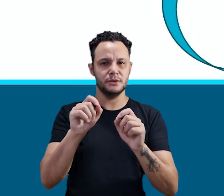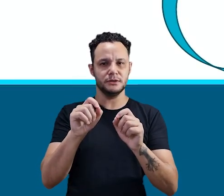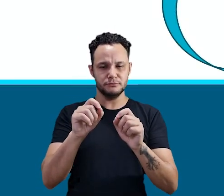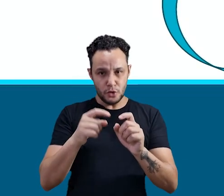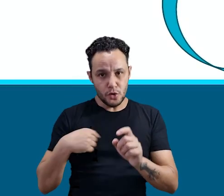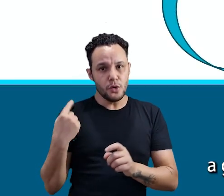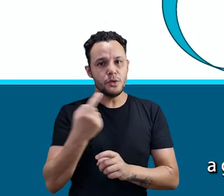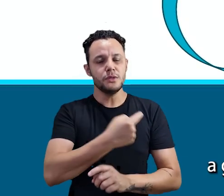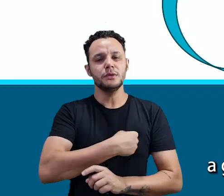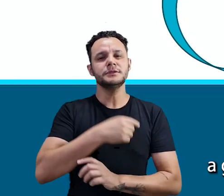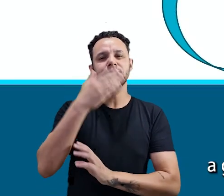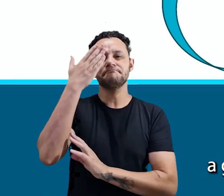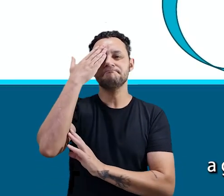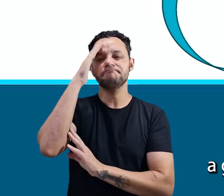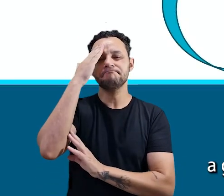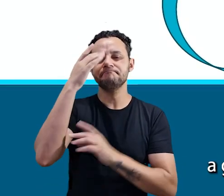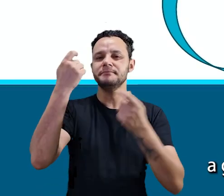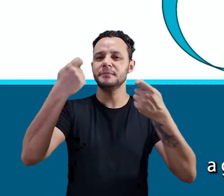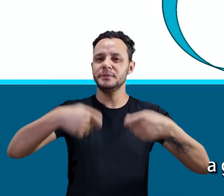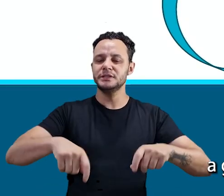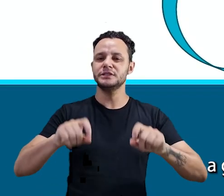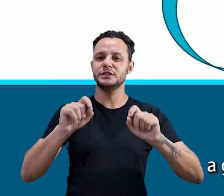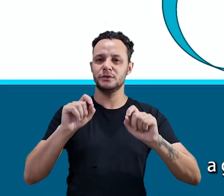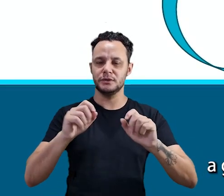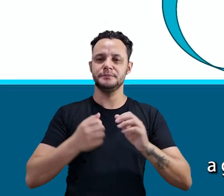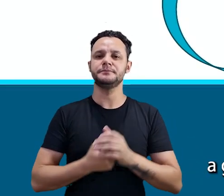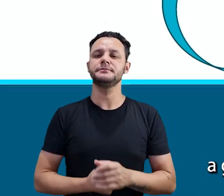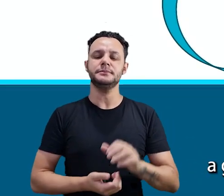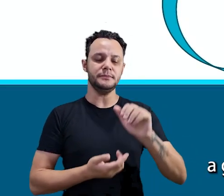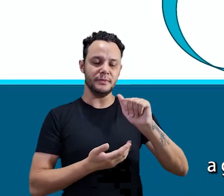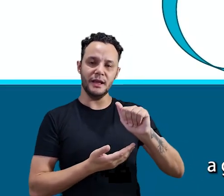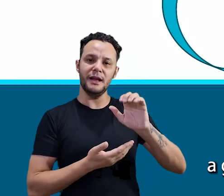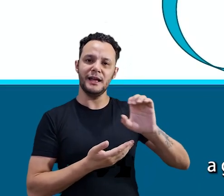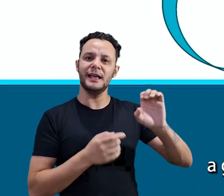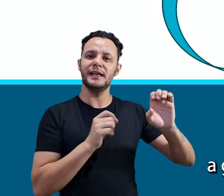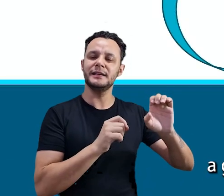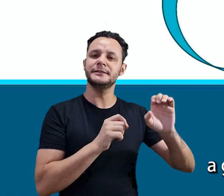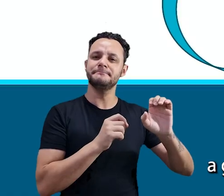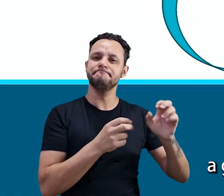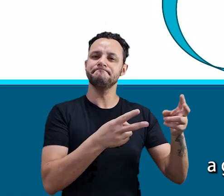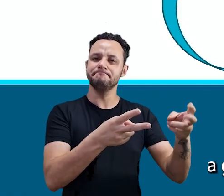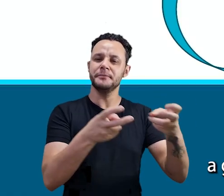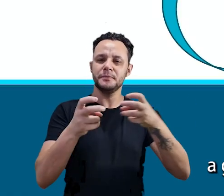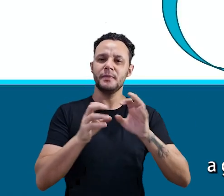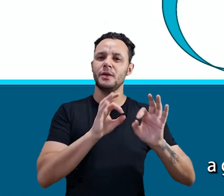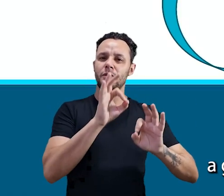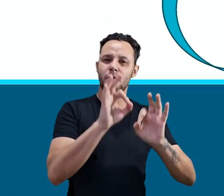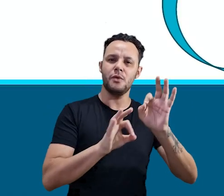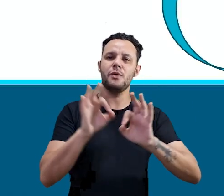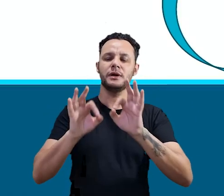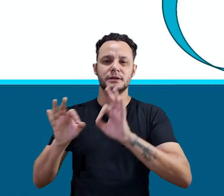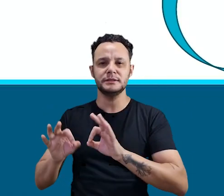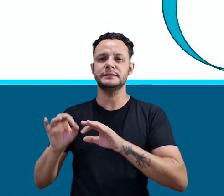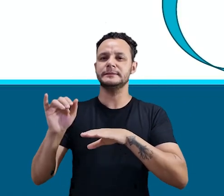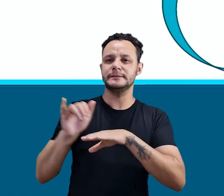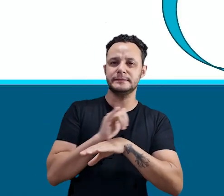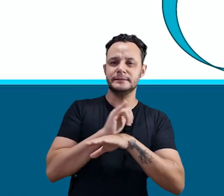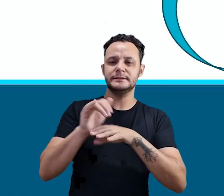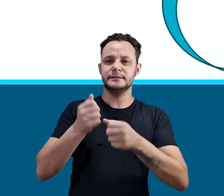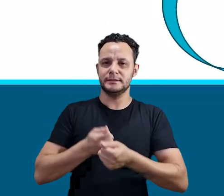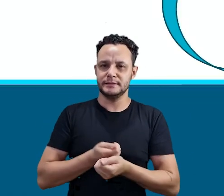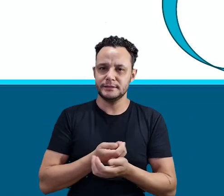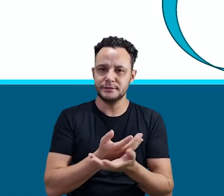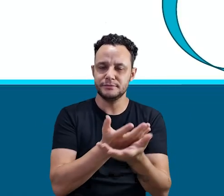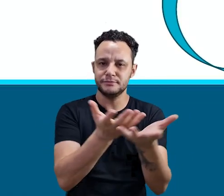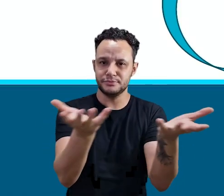é fundamental a gente entender que o AE elabora recursos, elabora, organiza e